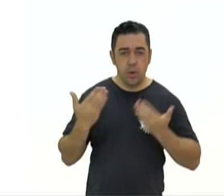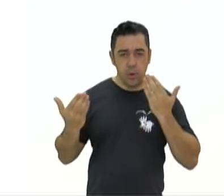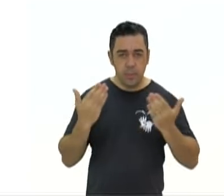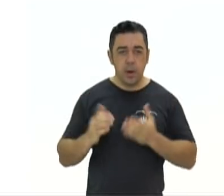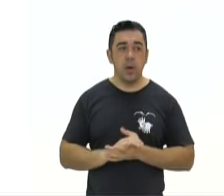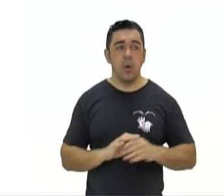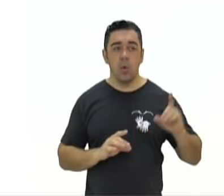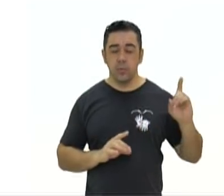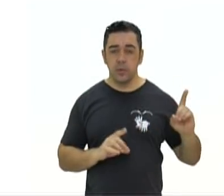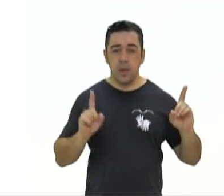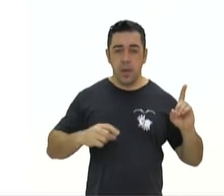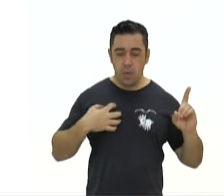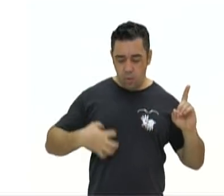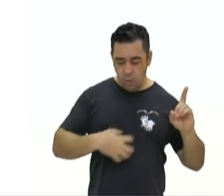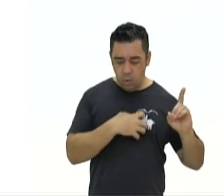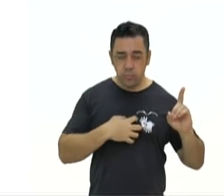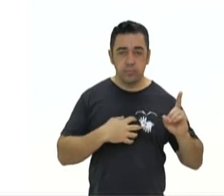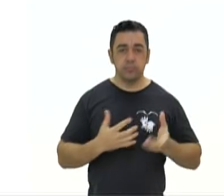órgão vestigial?